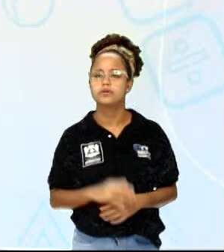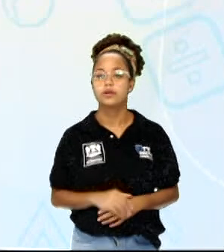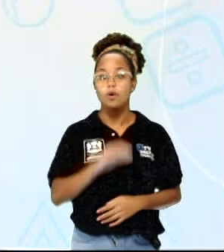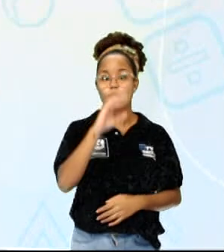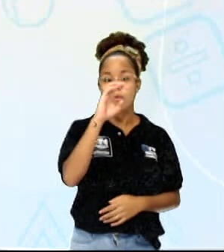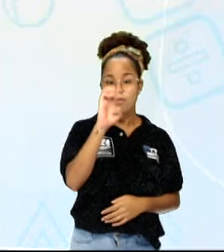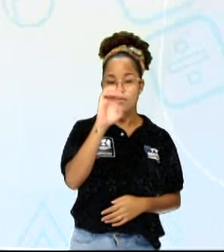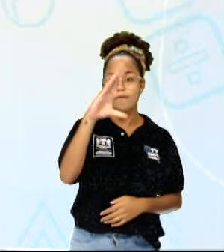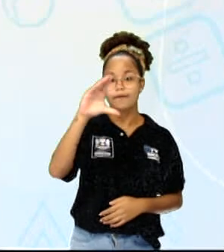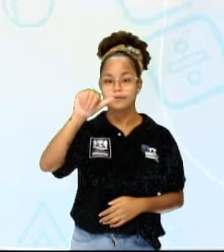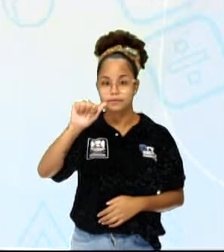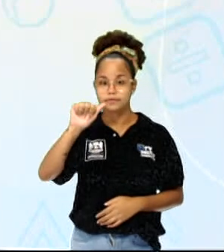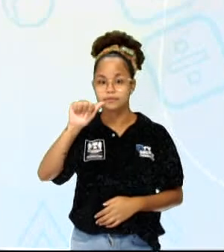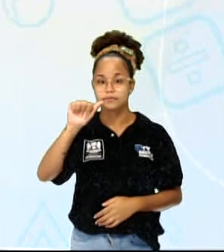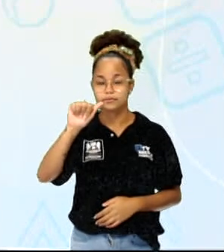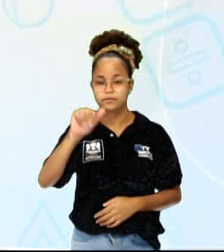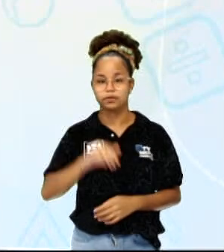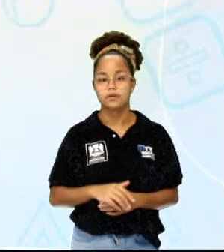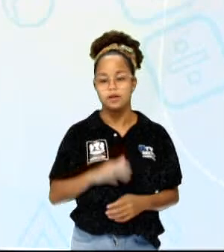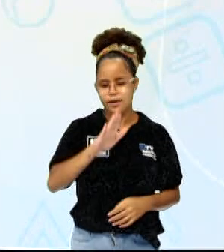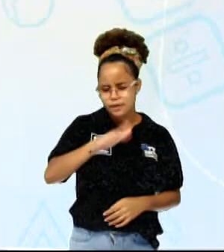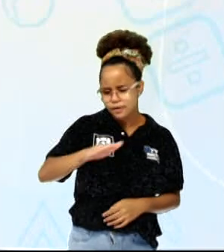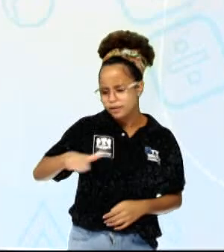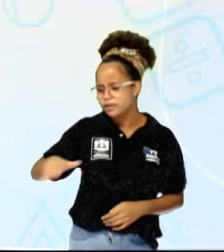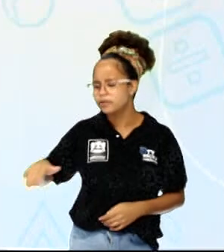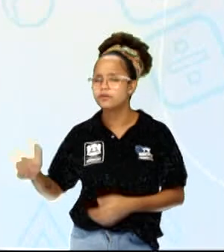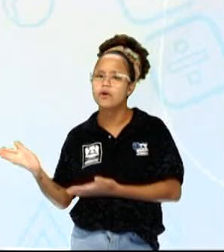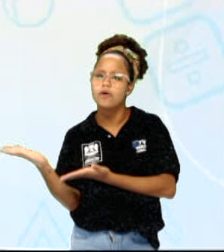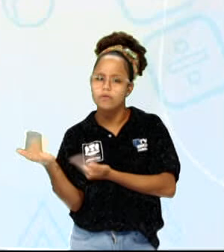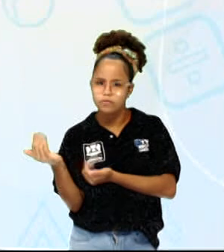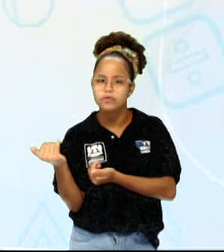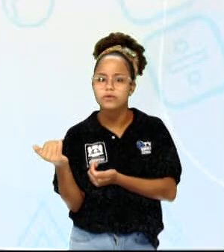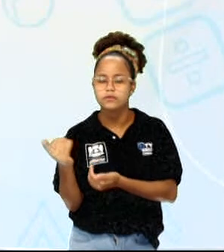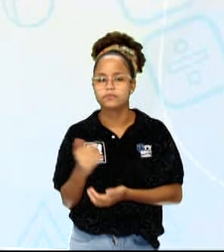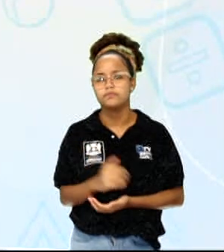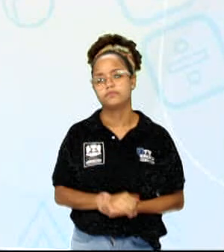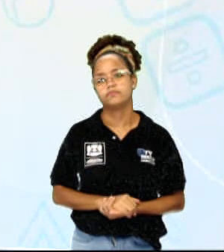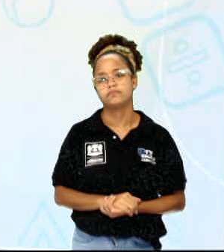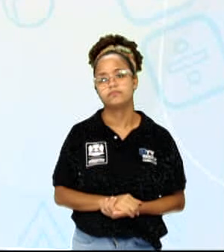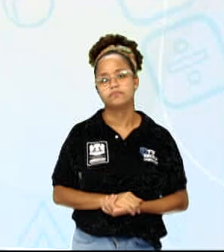e do Adolescente, o popularmente conhecido como ECA.